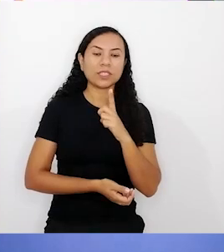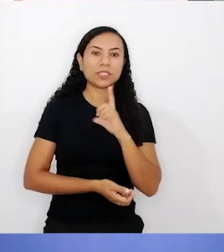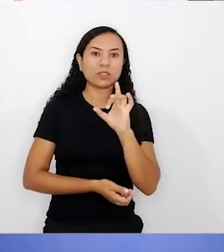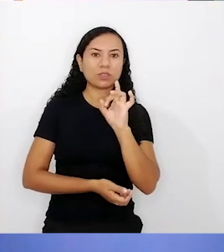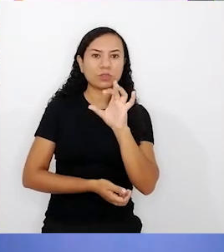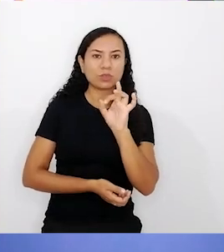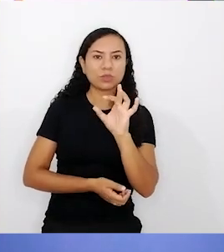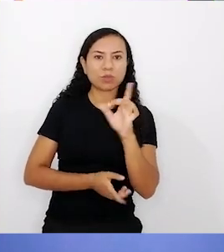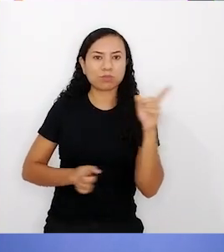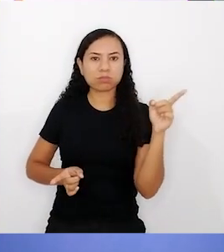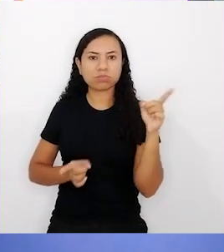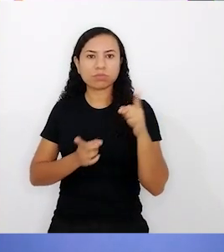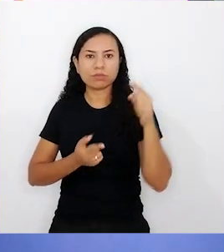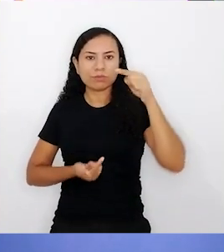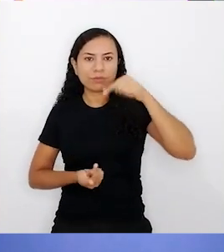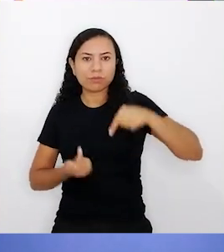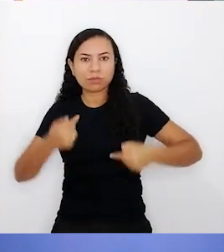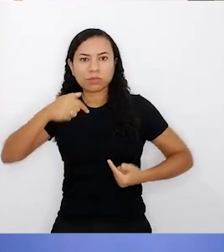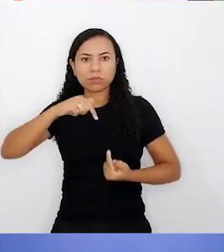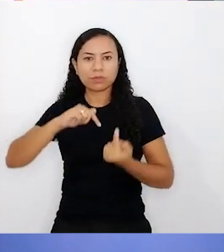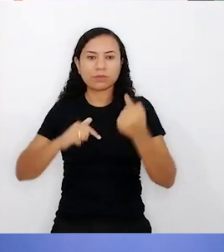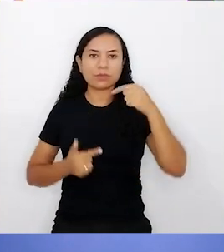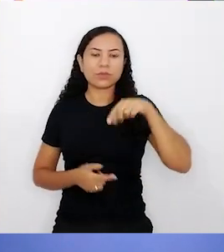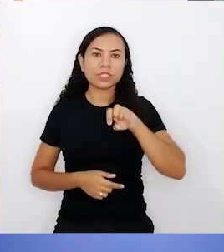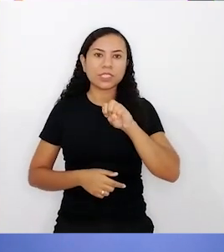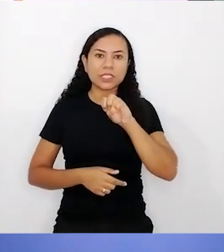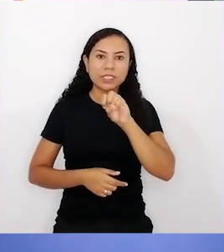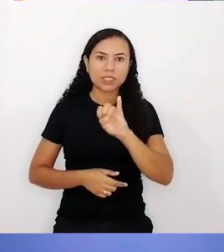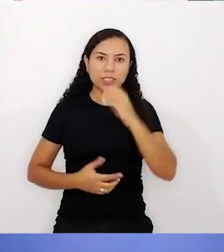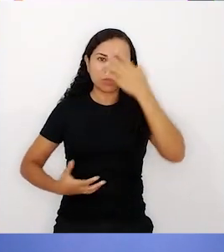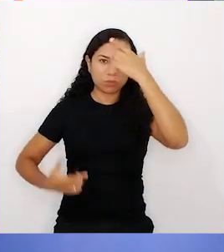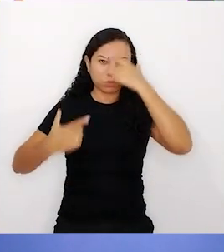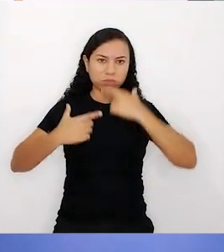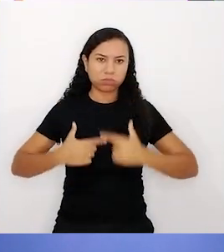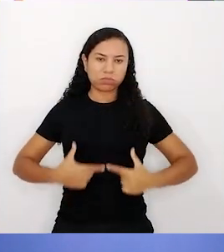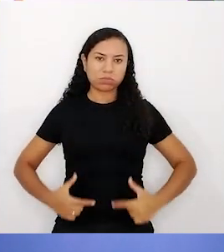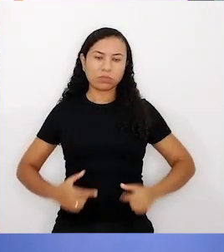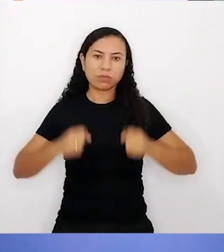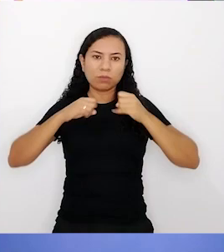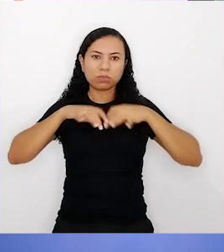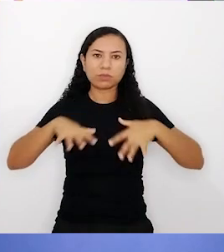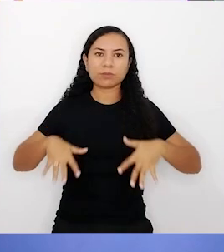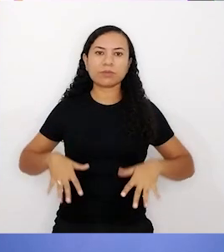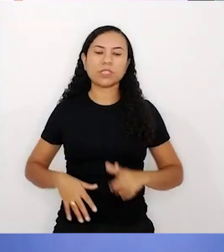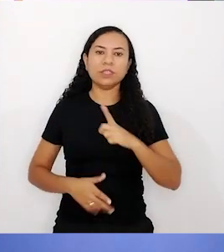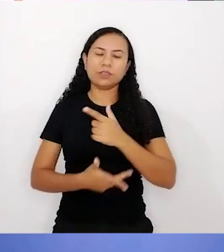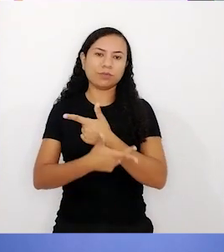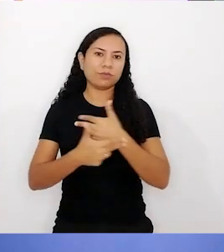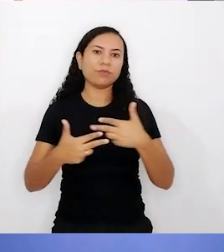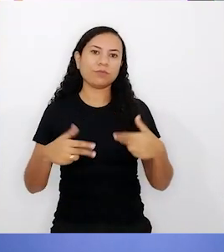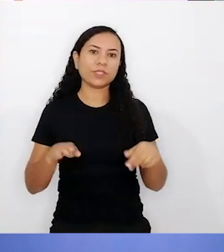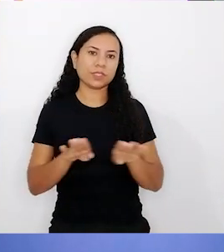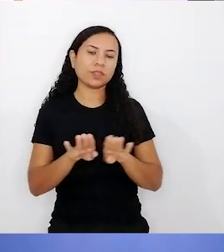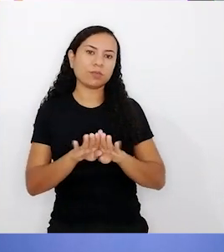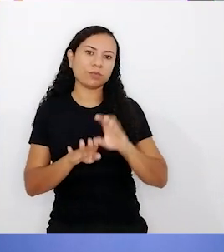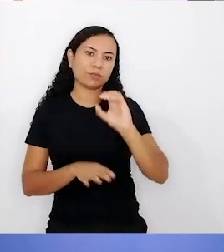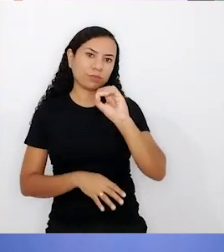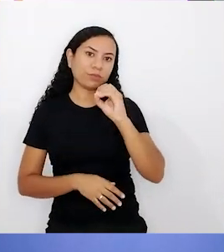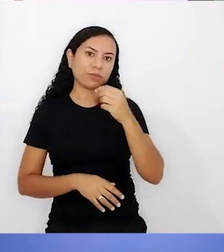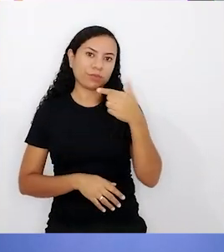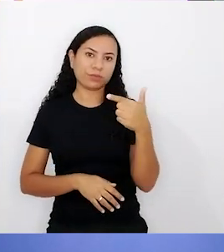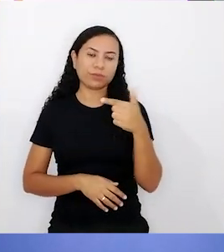pequena circulação. Quando vai para o restante do corpo, ela carrega sangue rico em gás